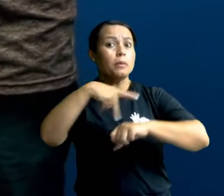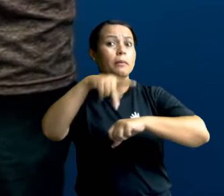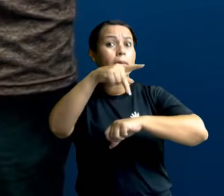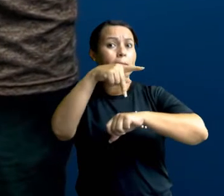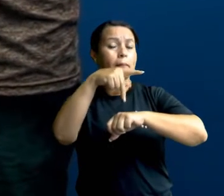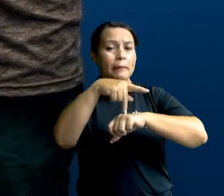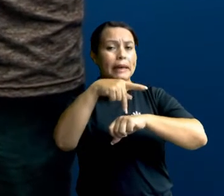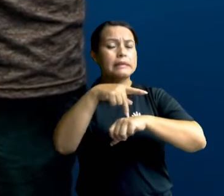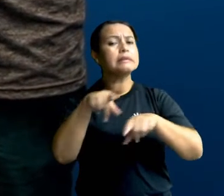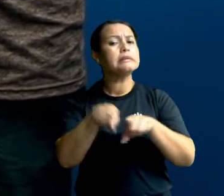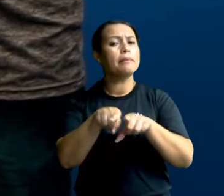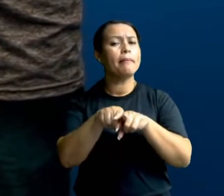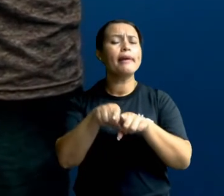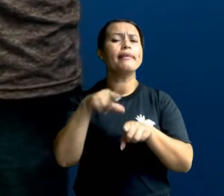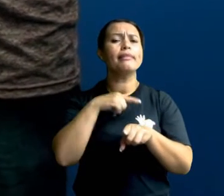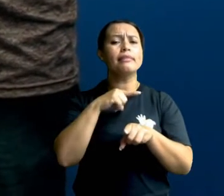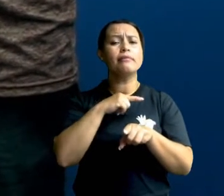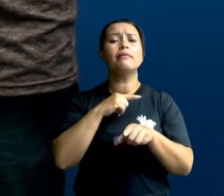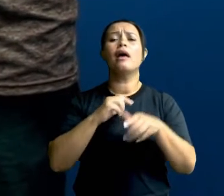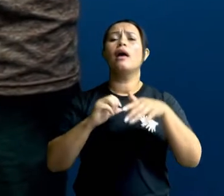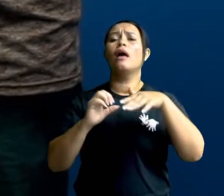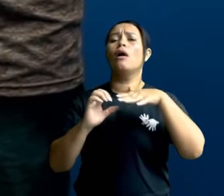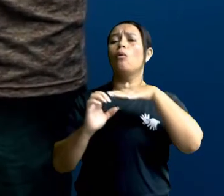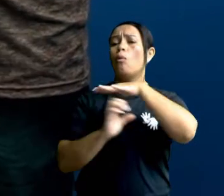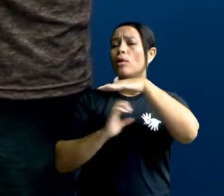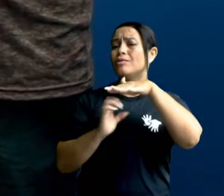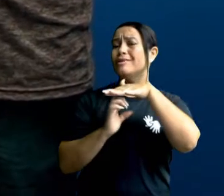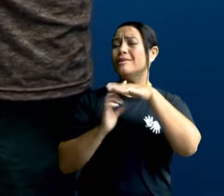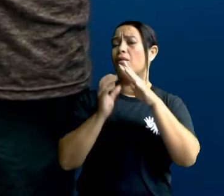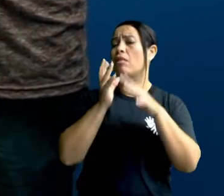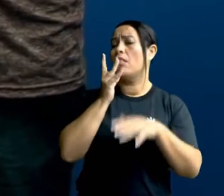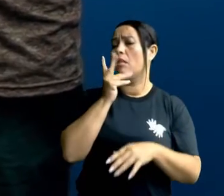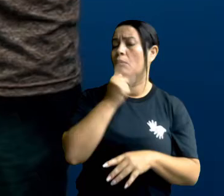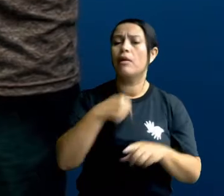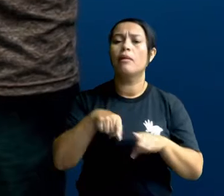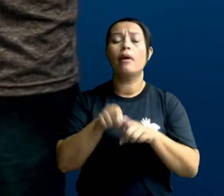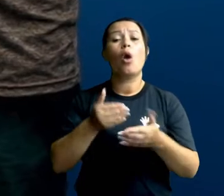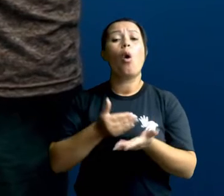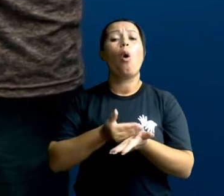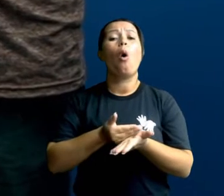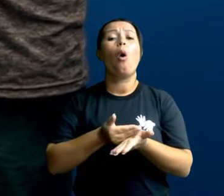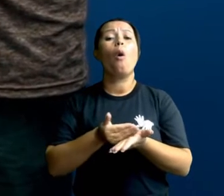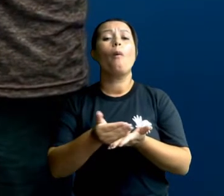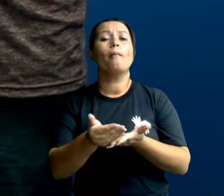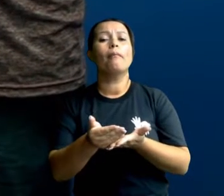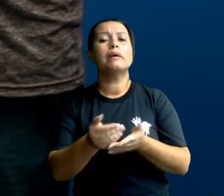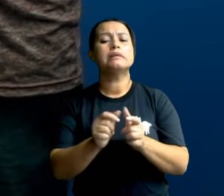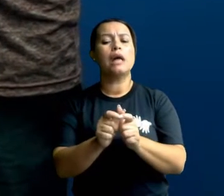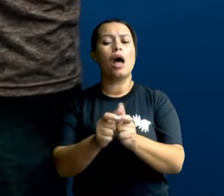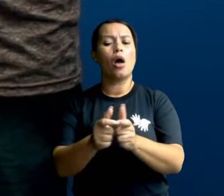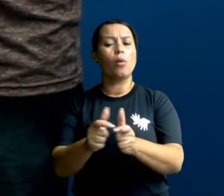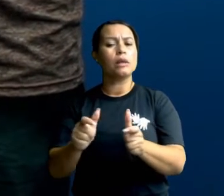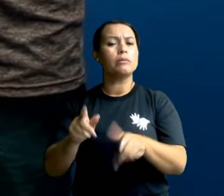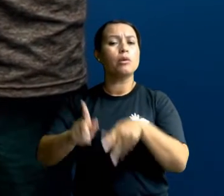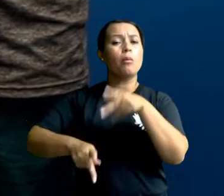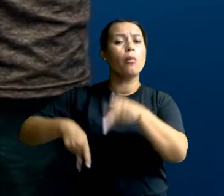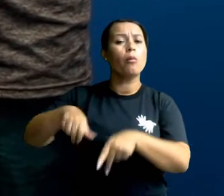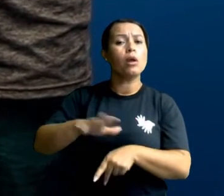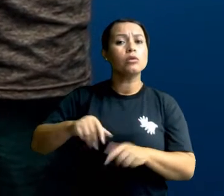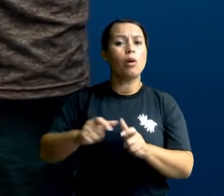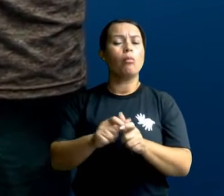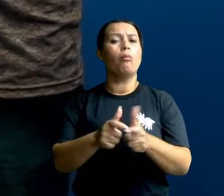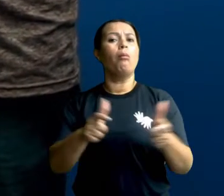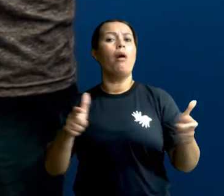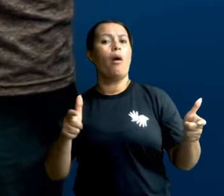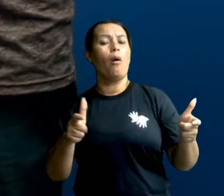até os países, né, que tiveram uma industrialização tardia, eles começaram a ter um crescimento